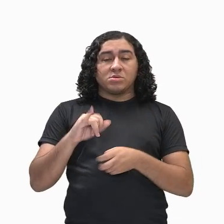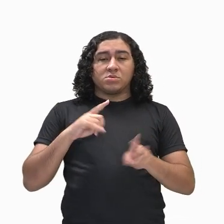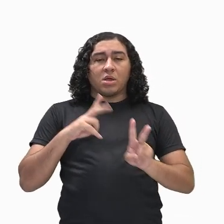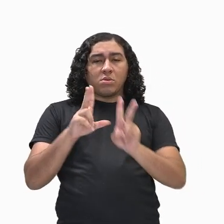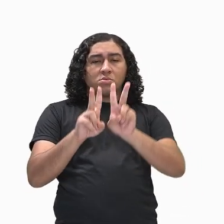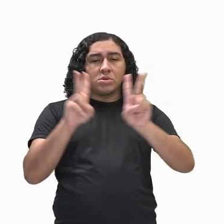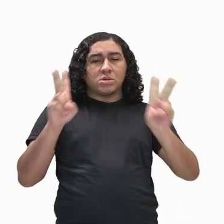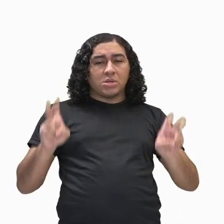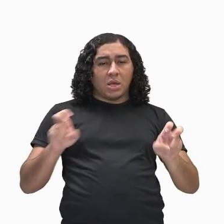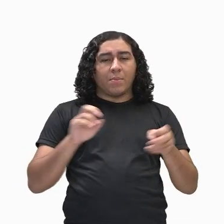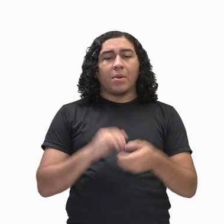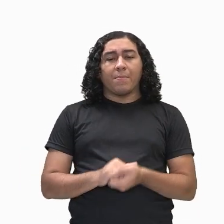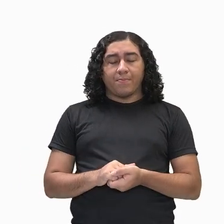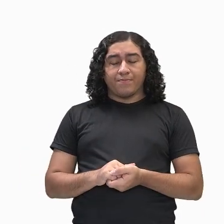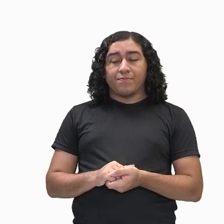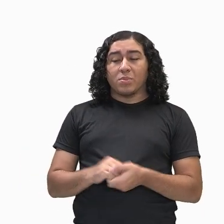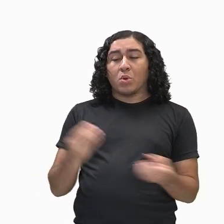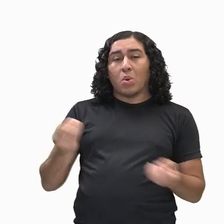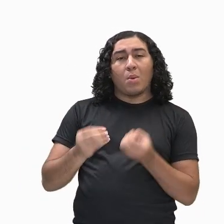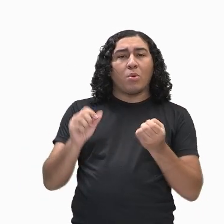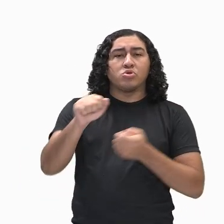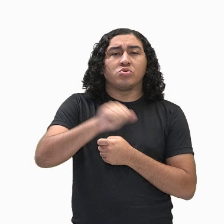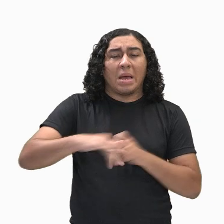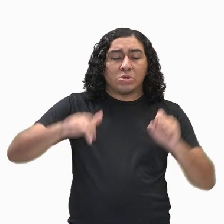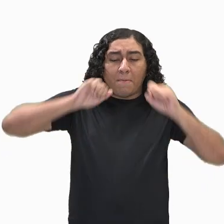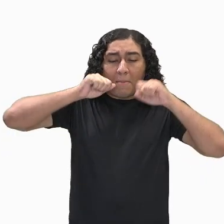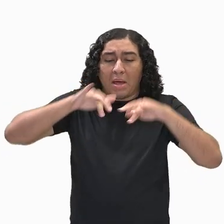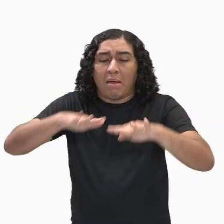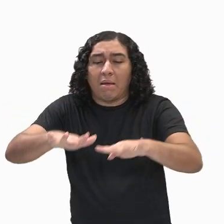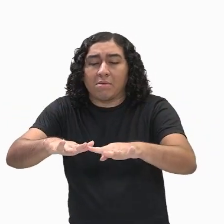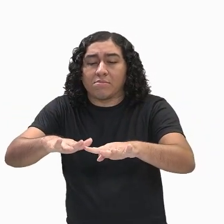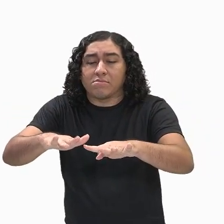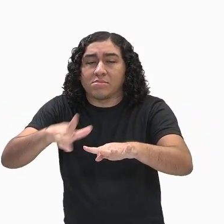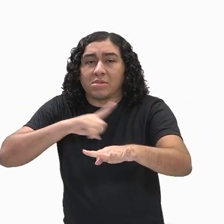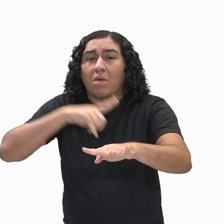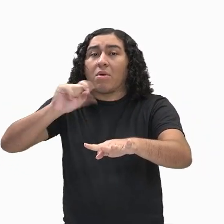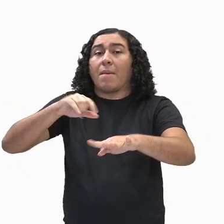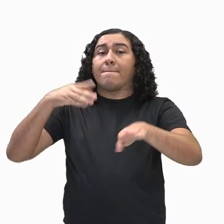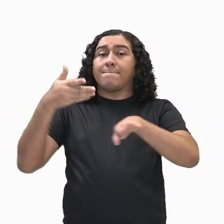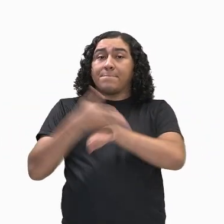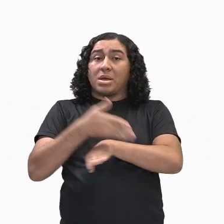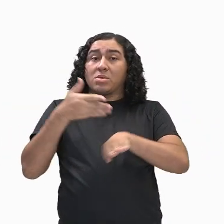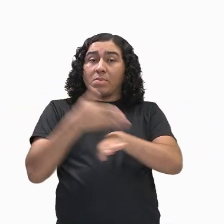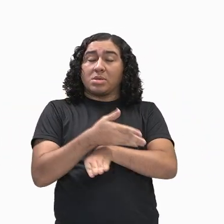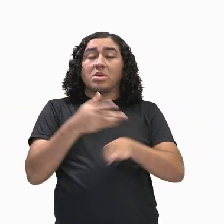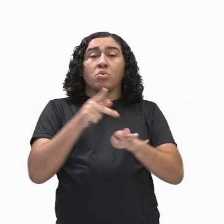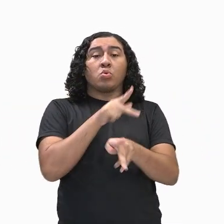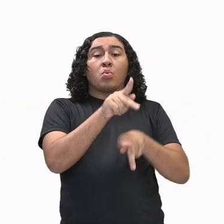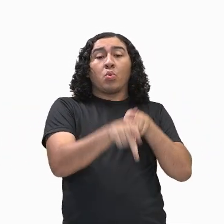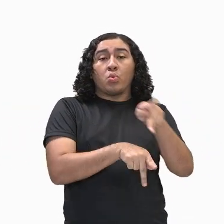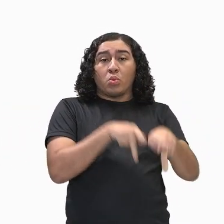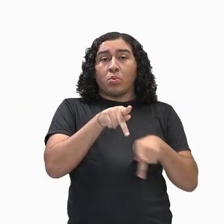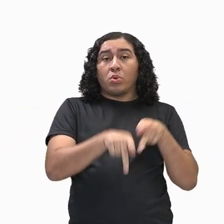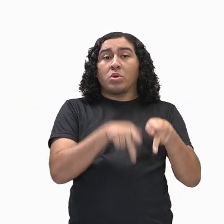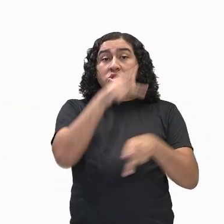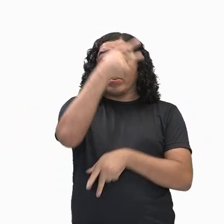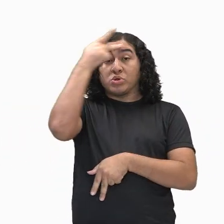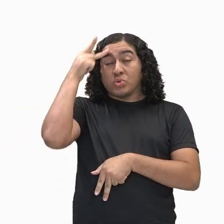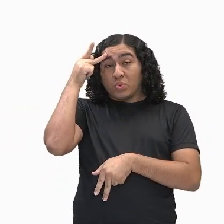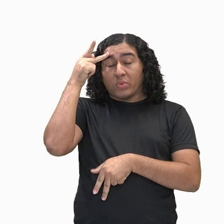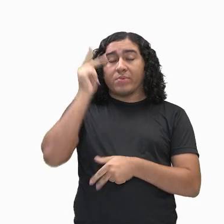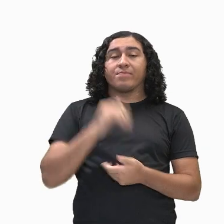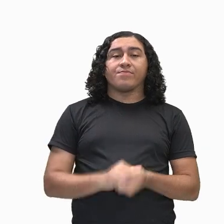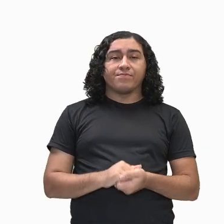instalação, da ocupação do espaço, eu tenho o quê? A participação do público. A